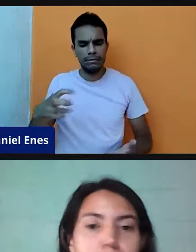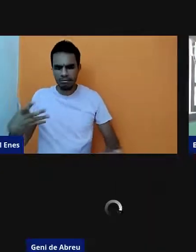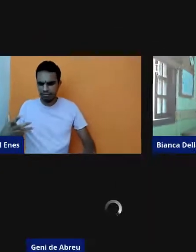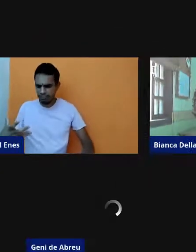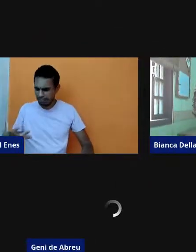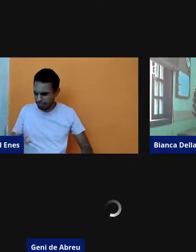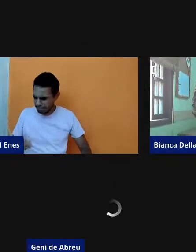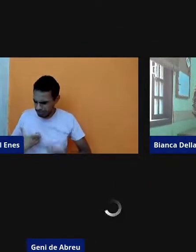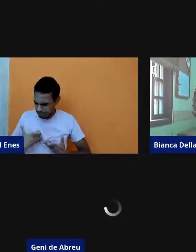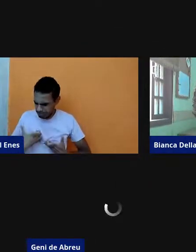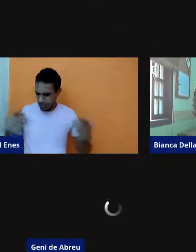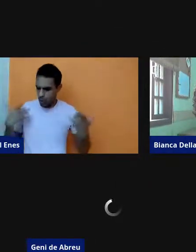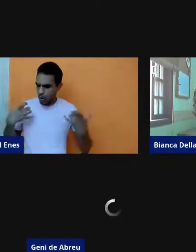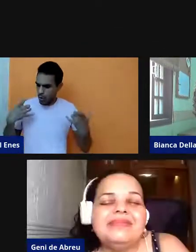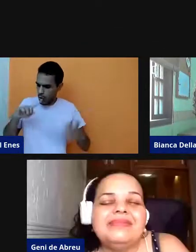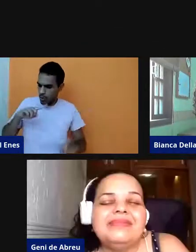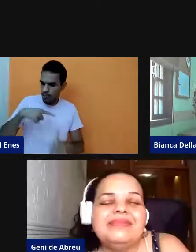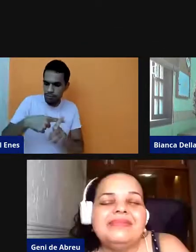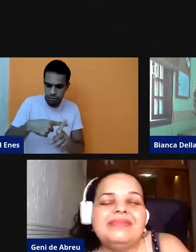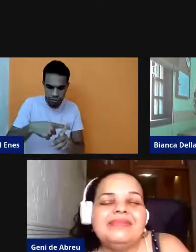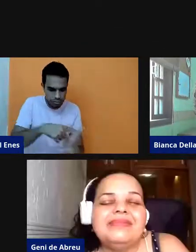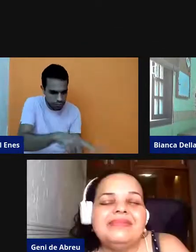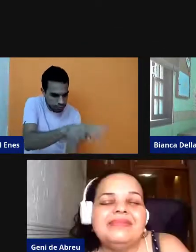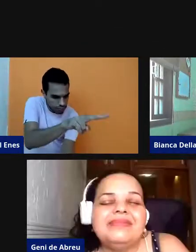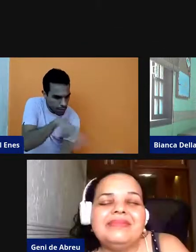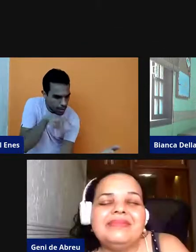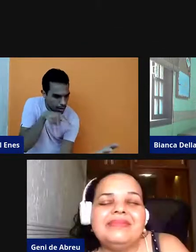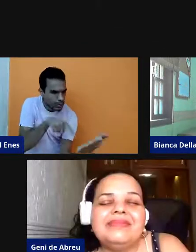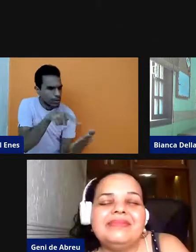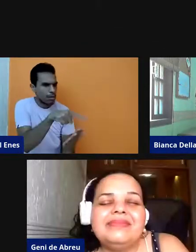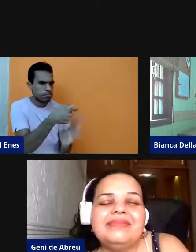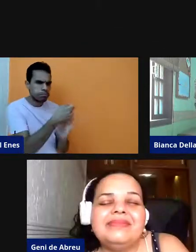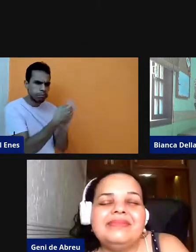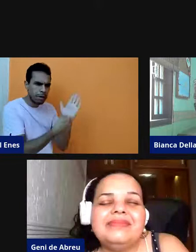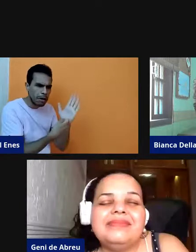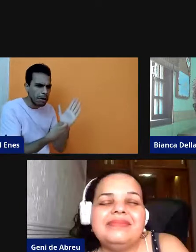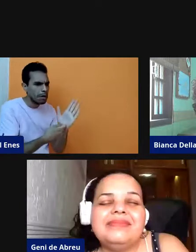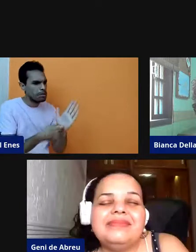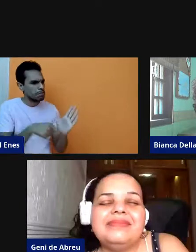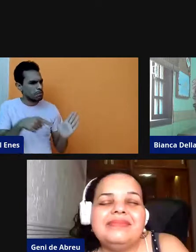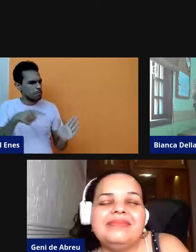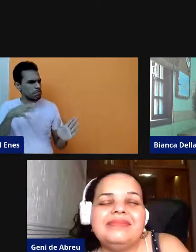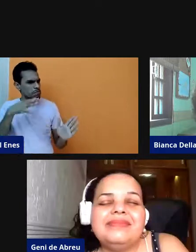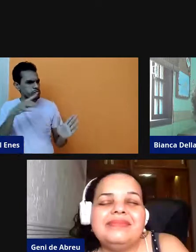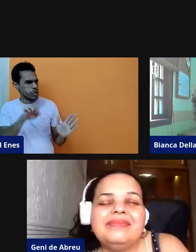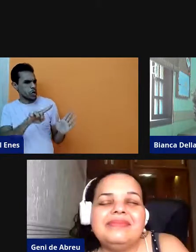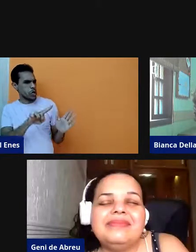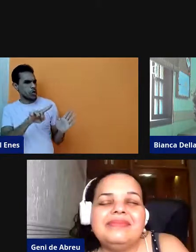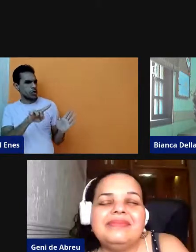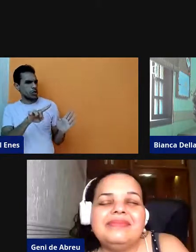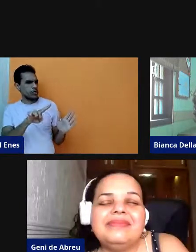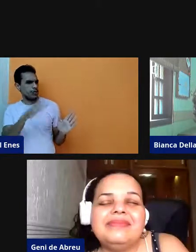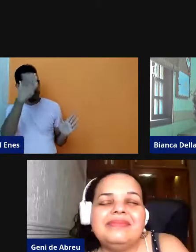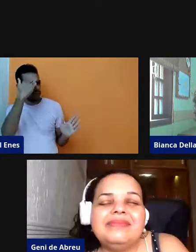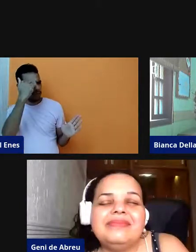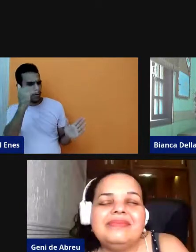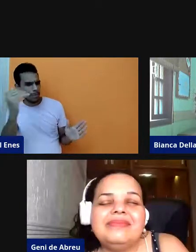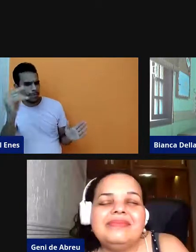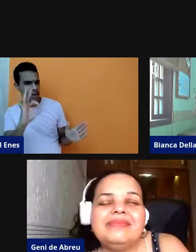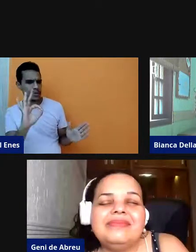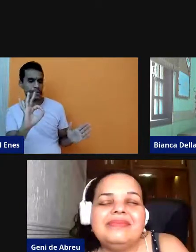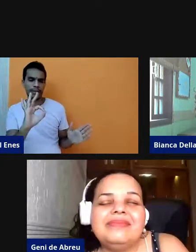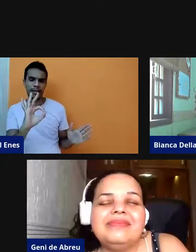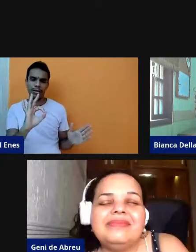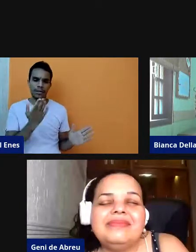muito positivo ao se deparar com aquela escritora até então desconhecida e um estilo que